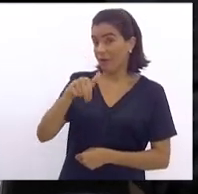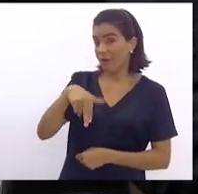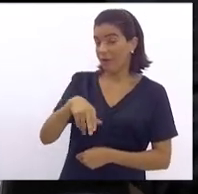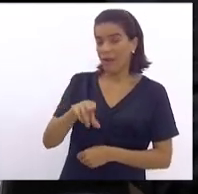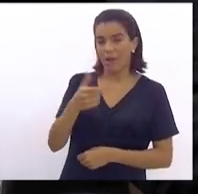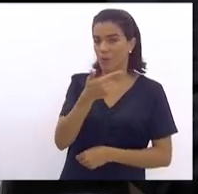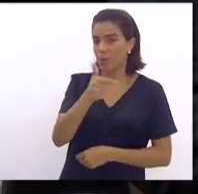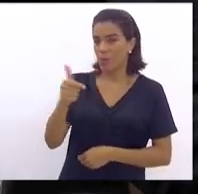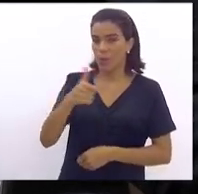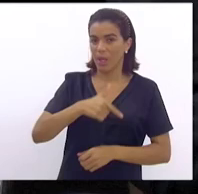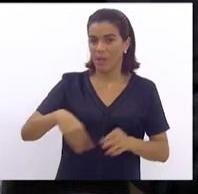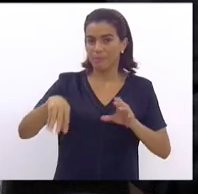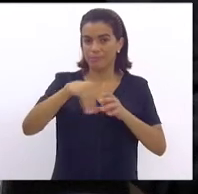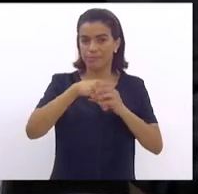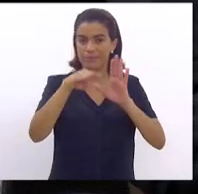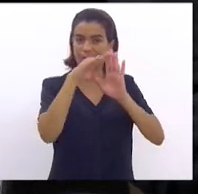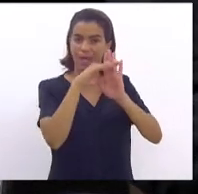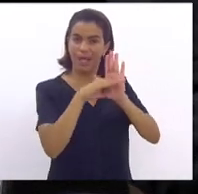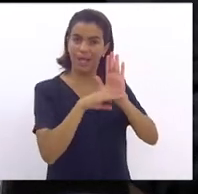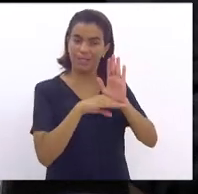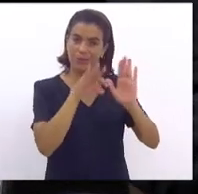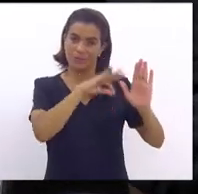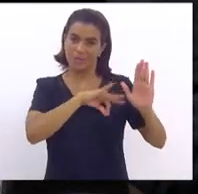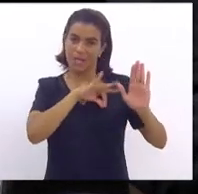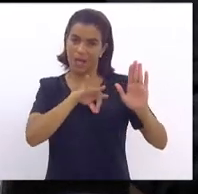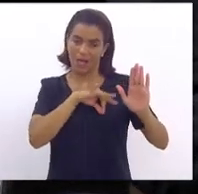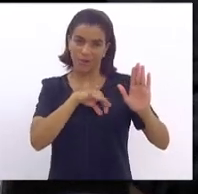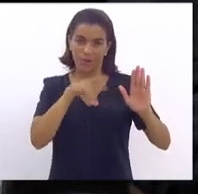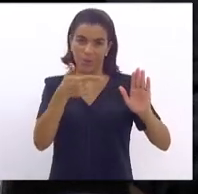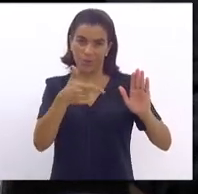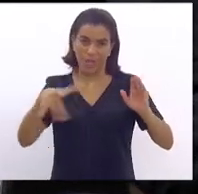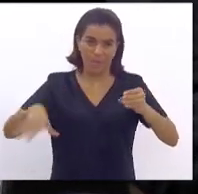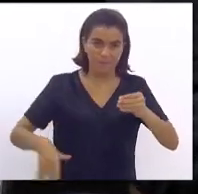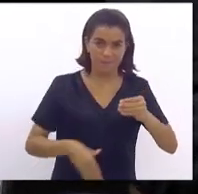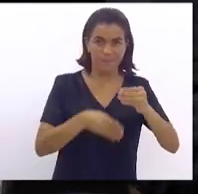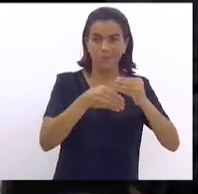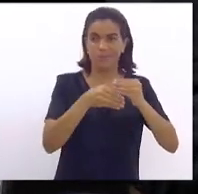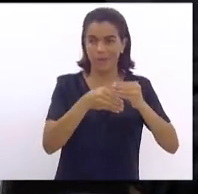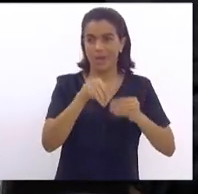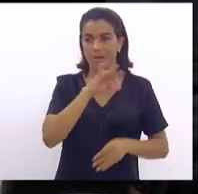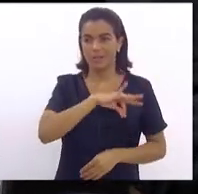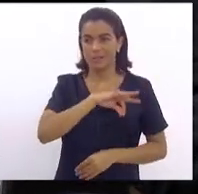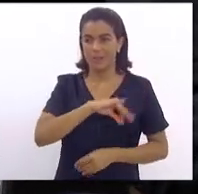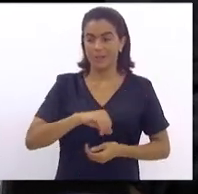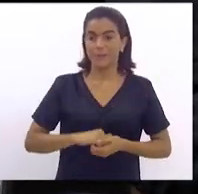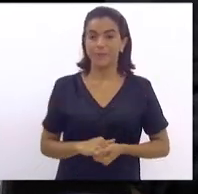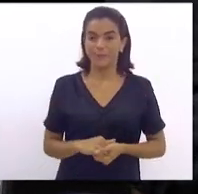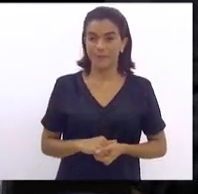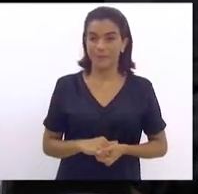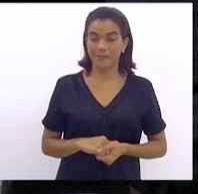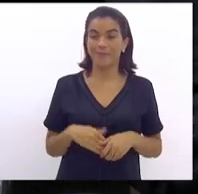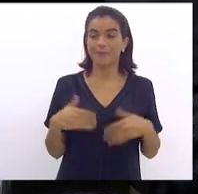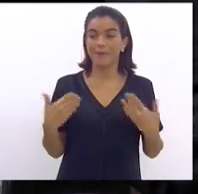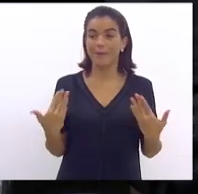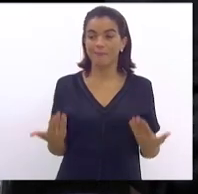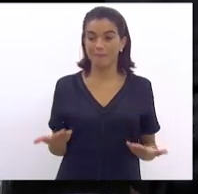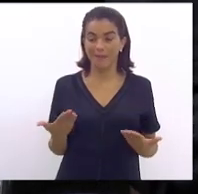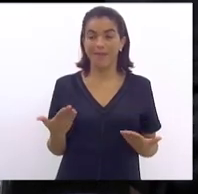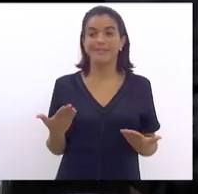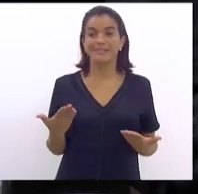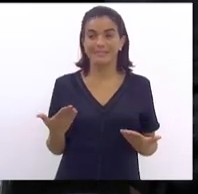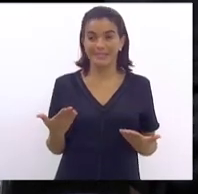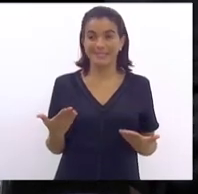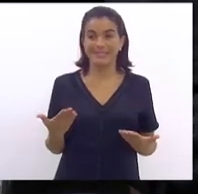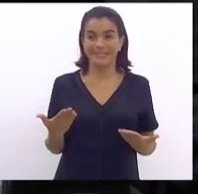relação, não é, de gratificações que não incorporam, não é, a sua remuneração. Mas, no entanto,